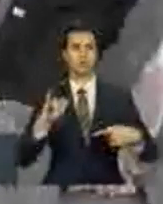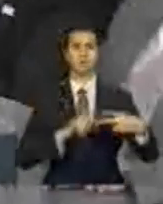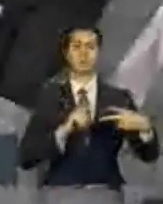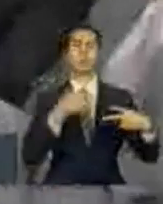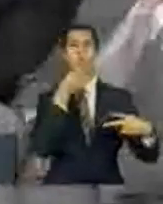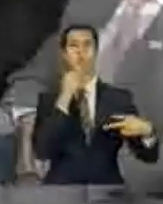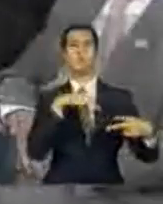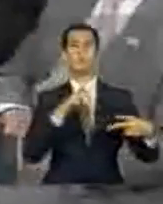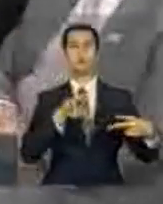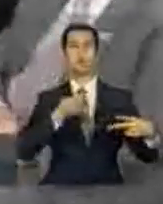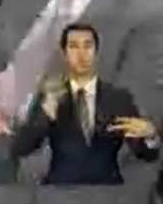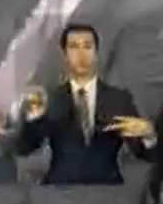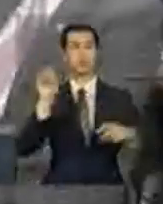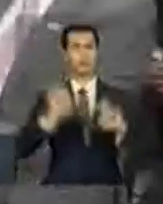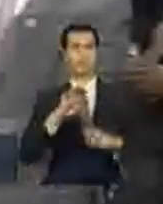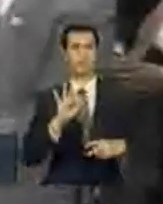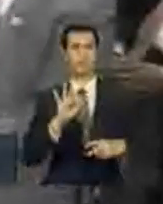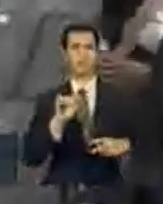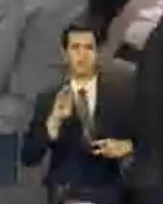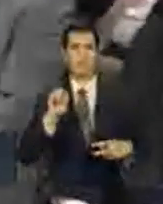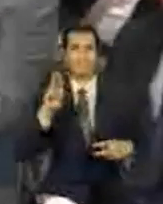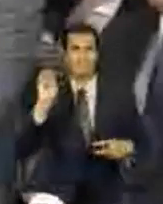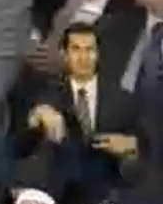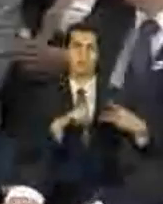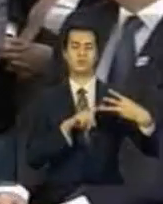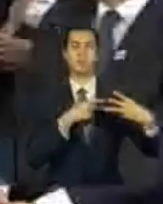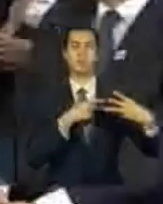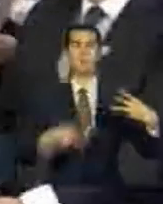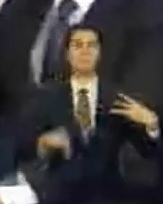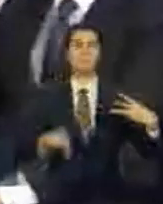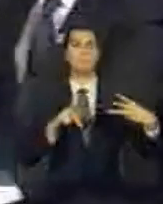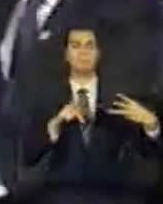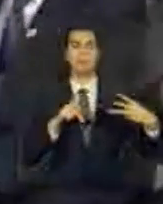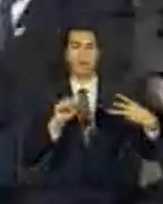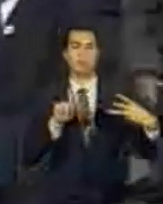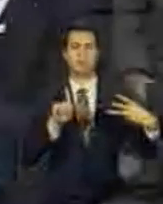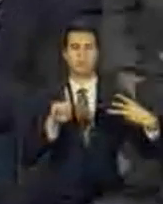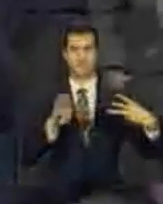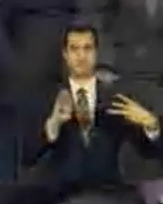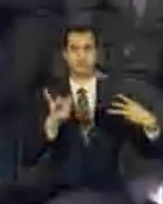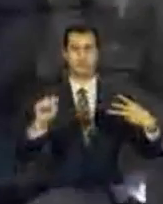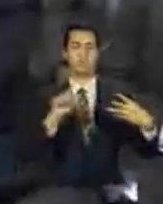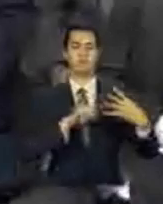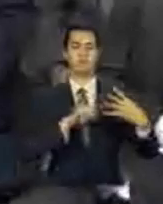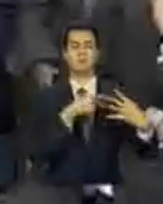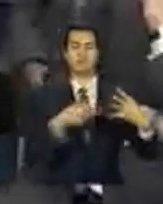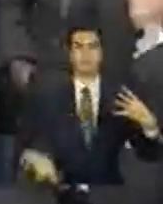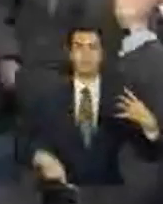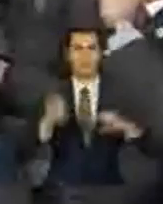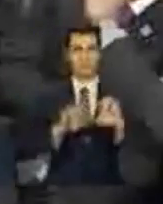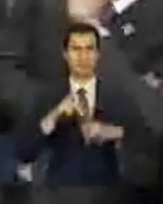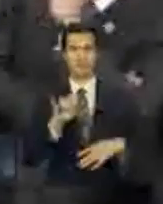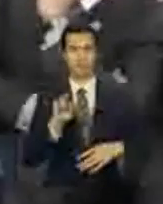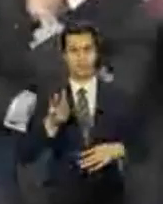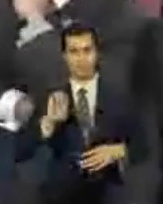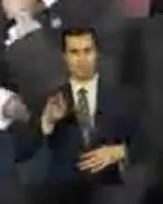Murilo Portugal, da Febraban, ao Paulo Godoy, da Abdib, ao José Sérgio Gabriele, da Petrobras,